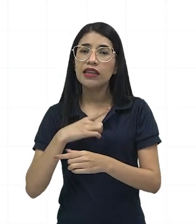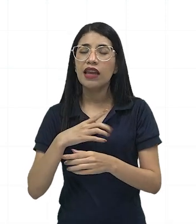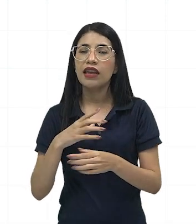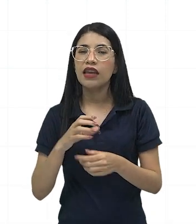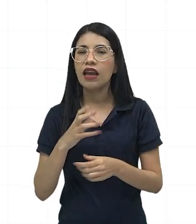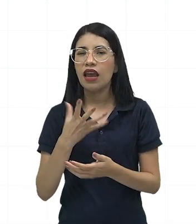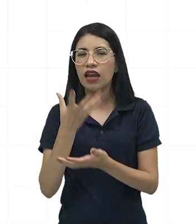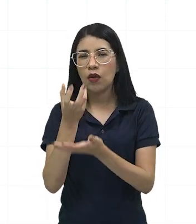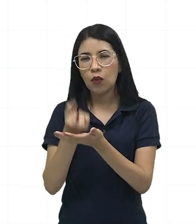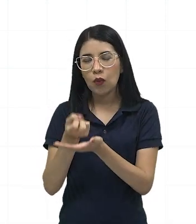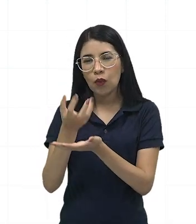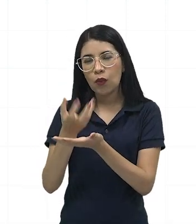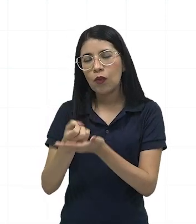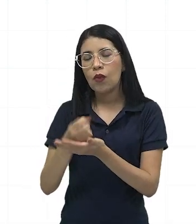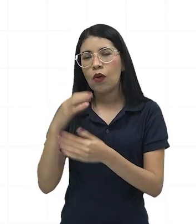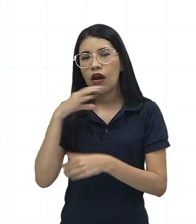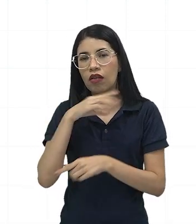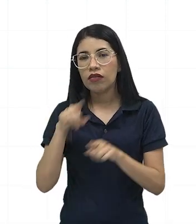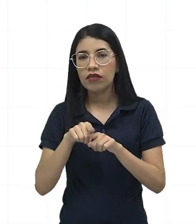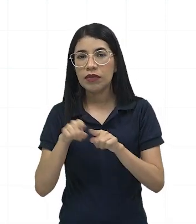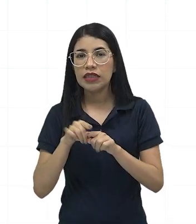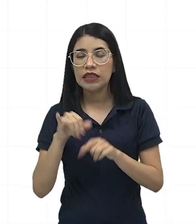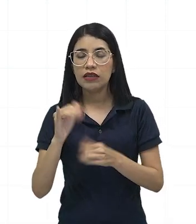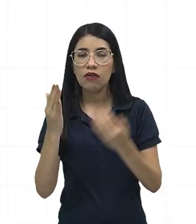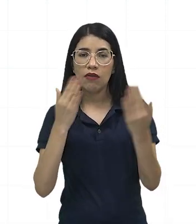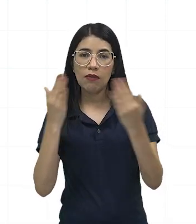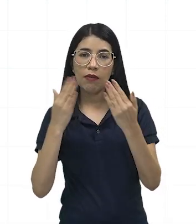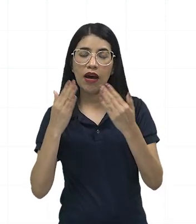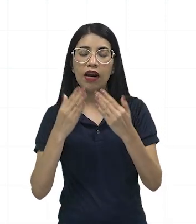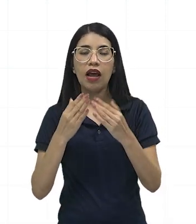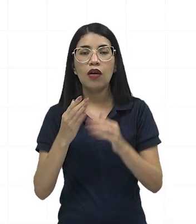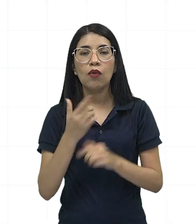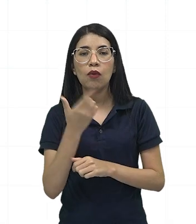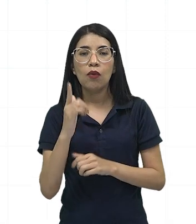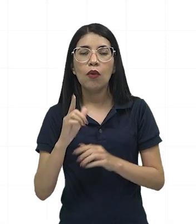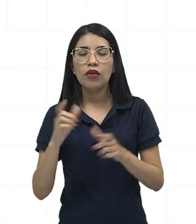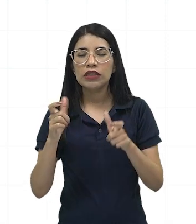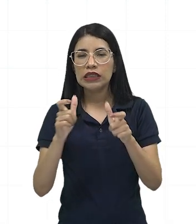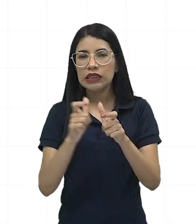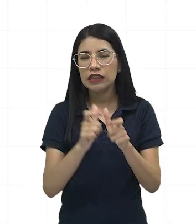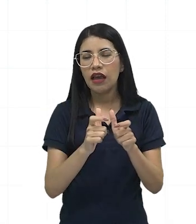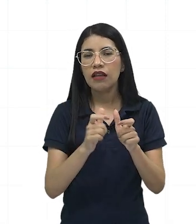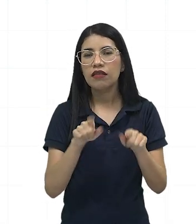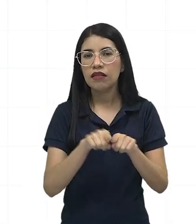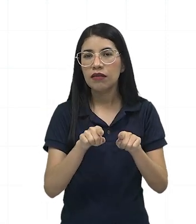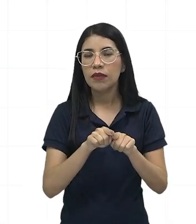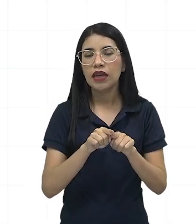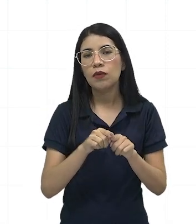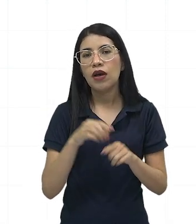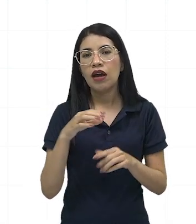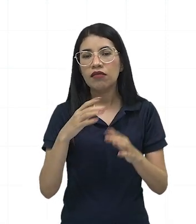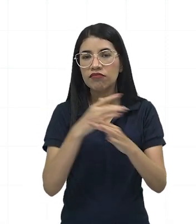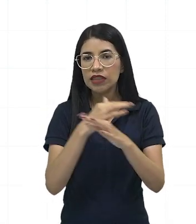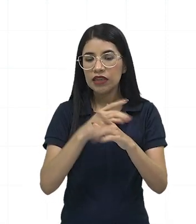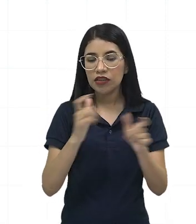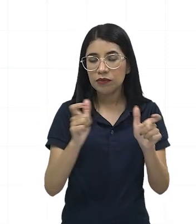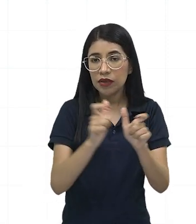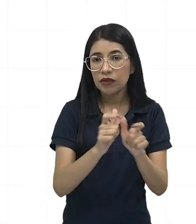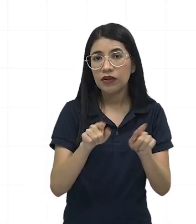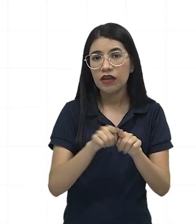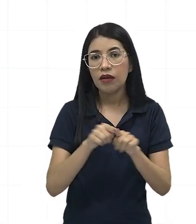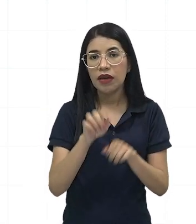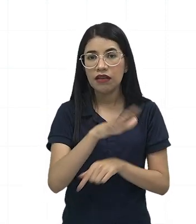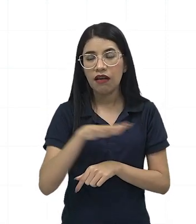quando comparada com o ambiente de regiões periféricas, como cidades menores e zonas rurais. O que isso quer dizer,